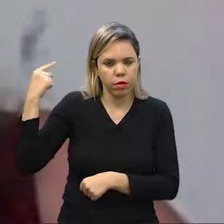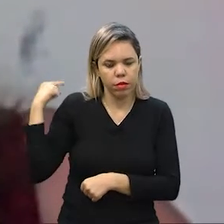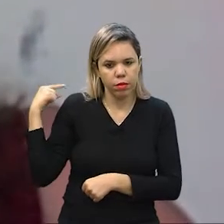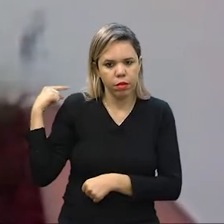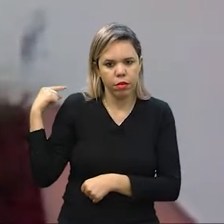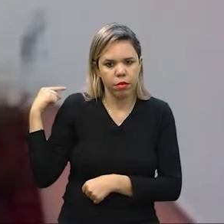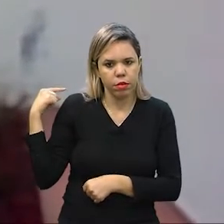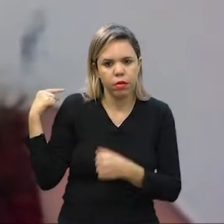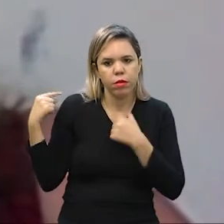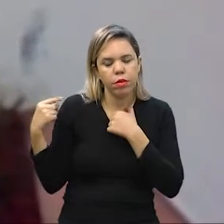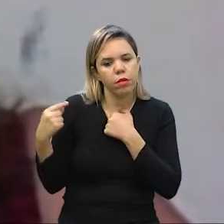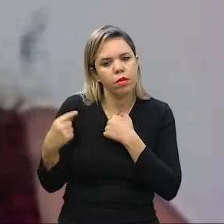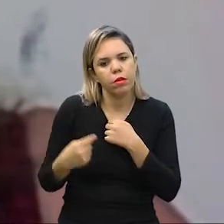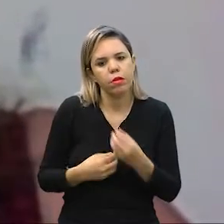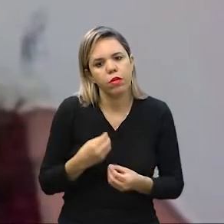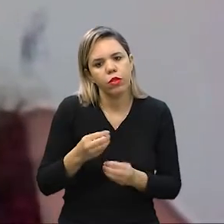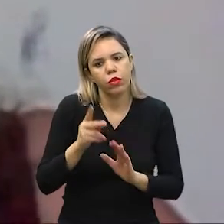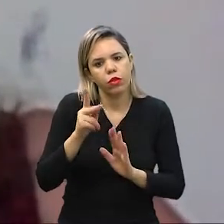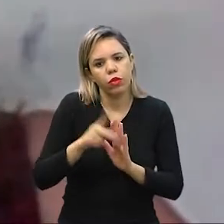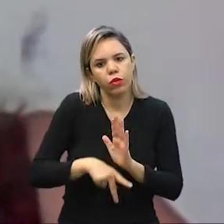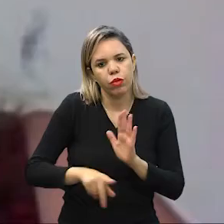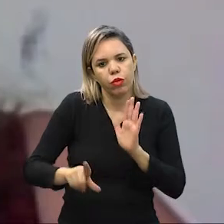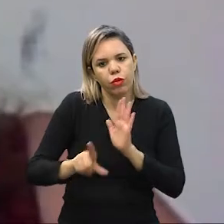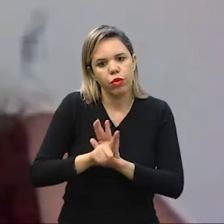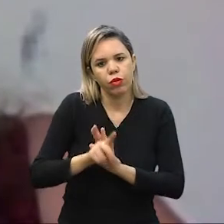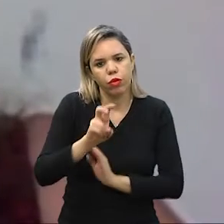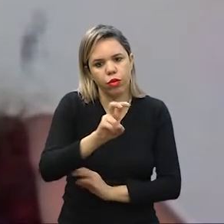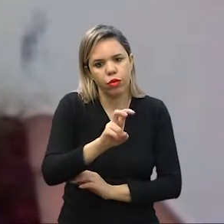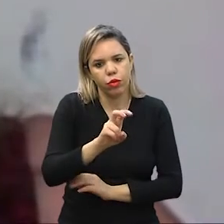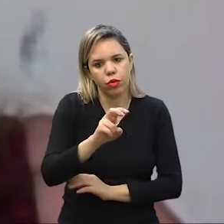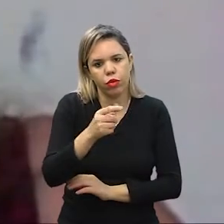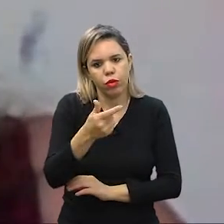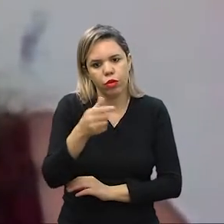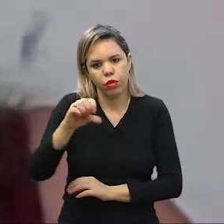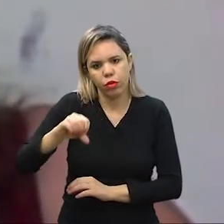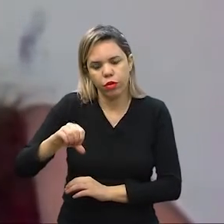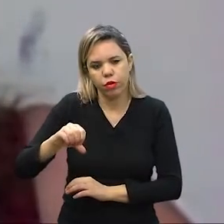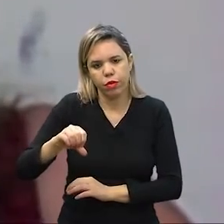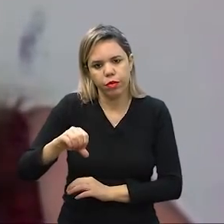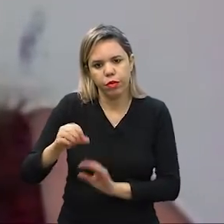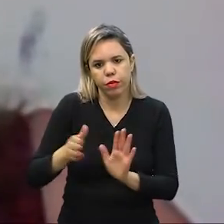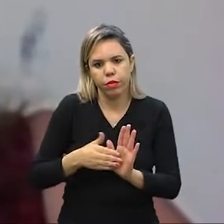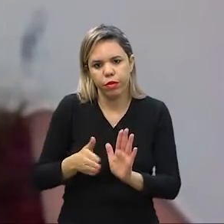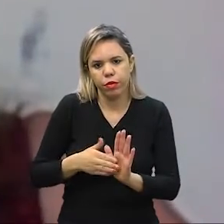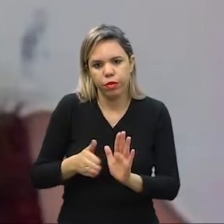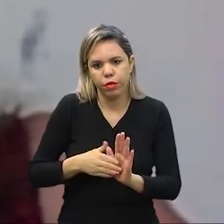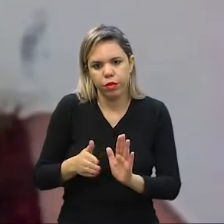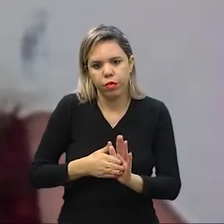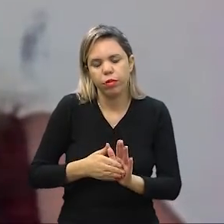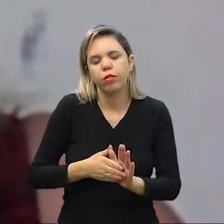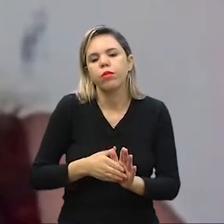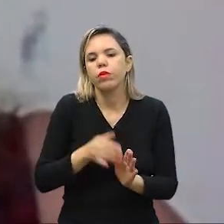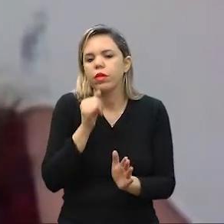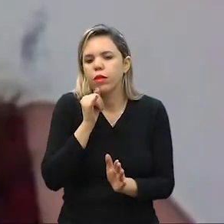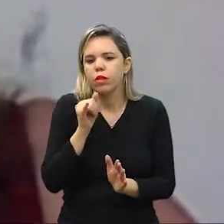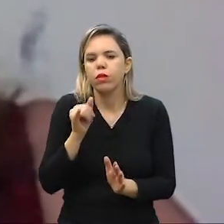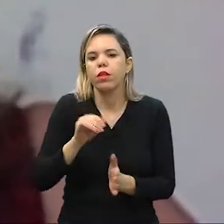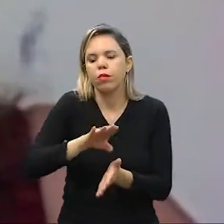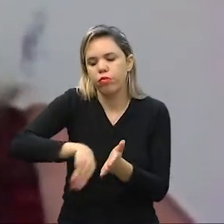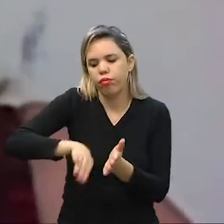passado com o projeto de lei 529, que propôs a extinção